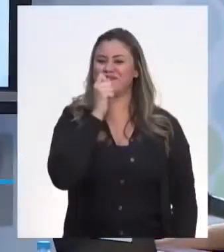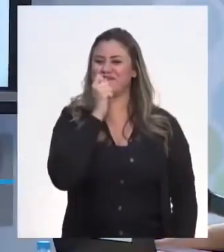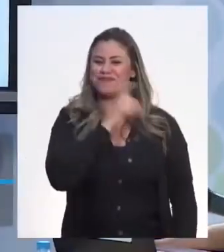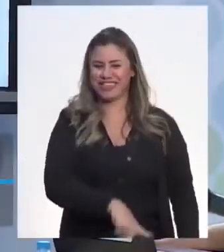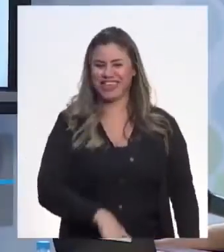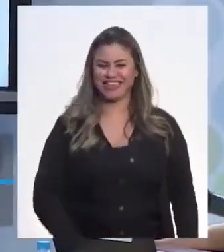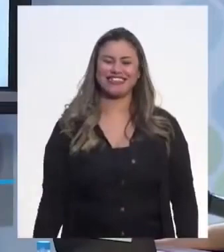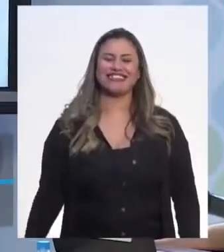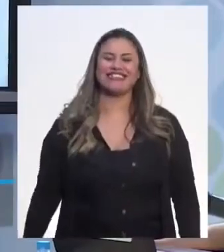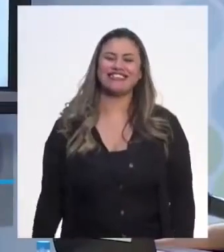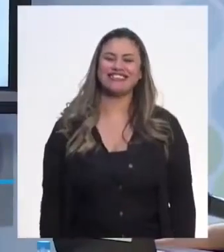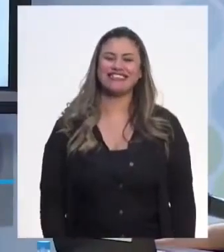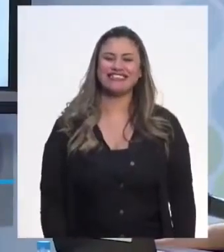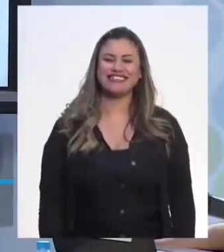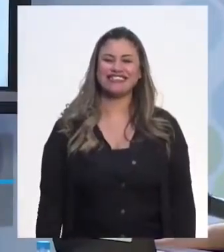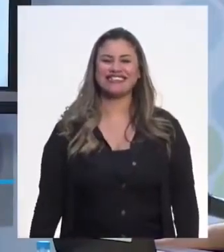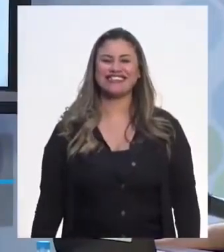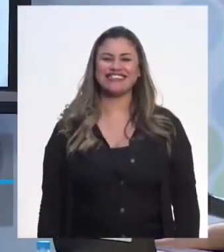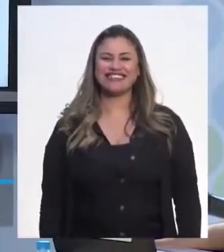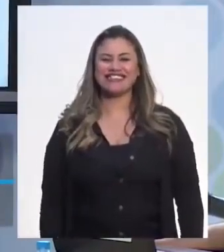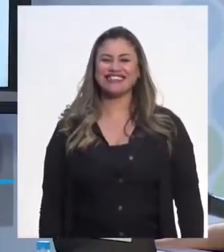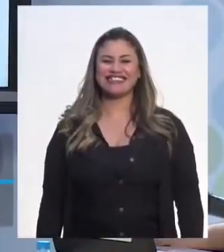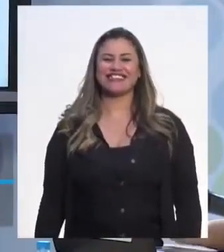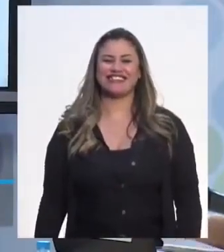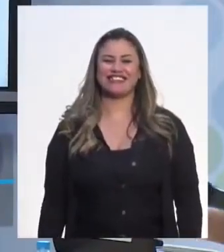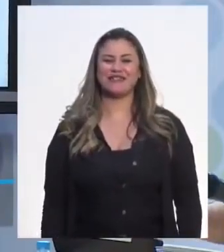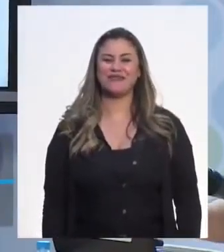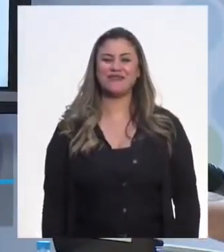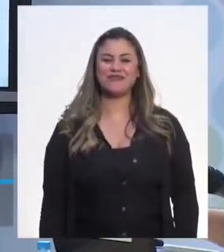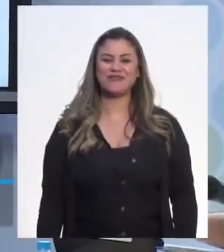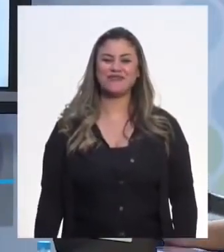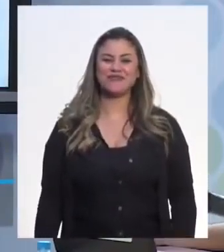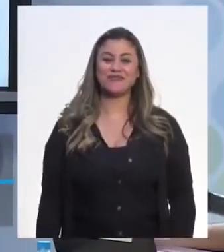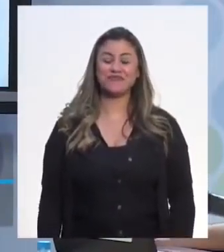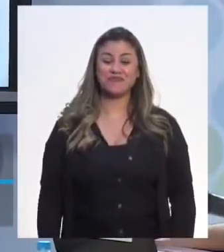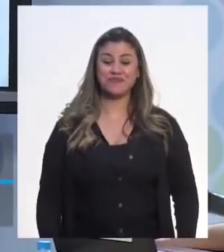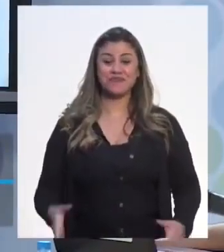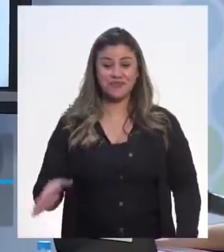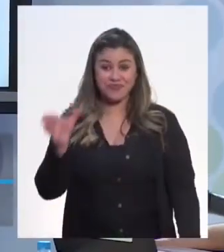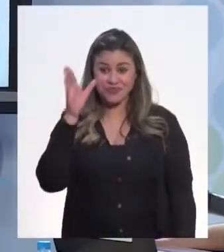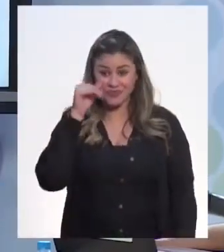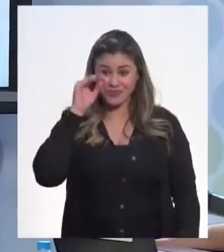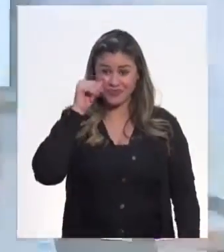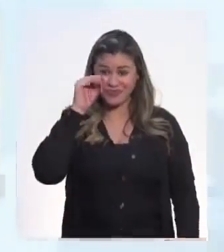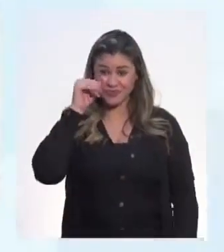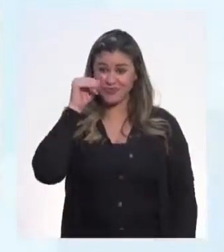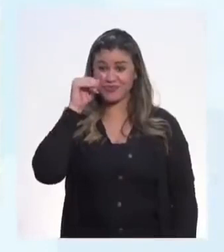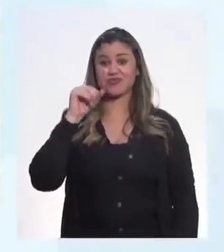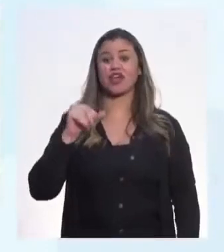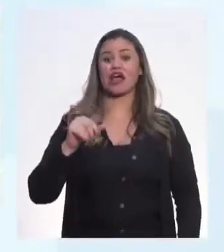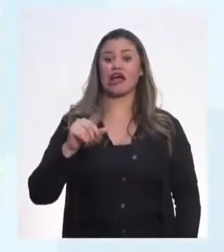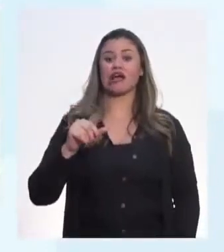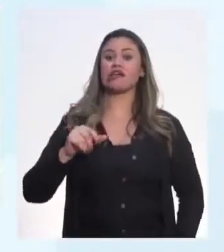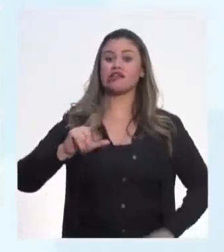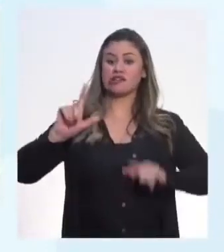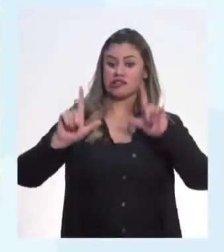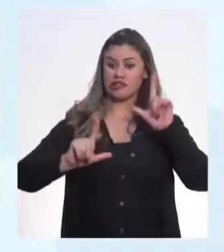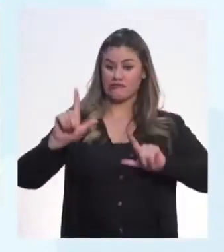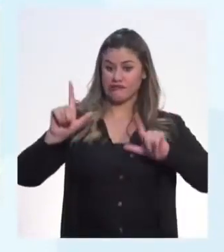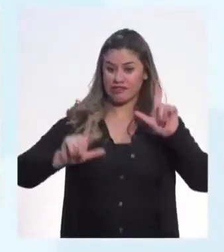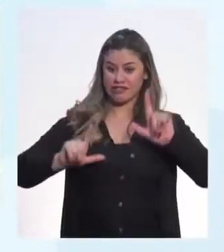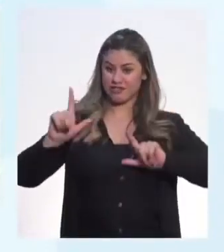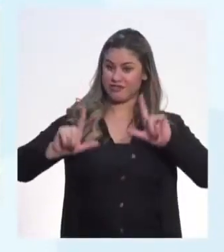ele vai ficar me zoando a aula inteira mas vamos pular essa parte gente eu quero saber quanto que eu vou pagar